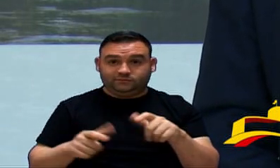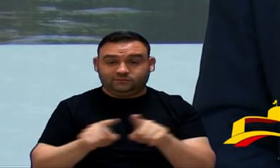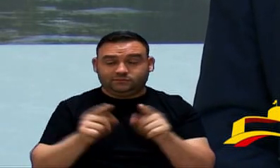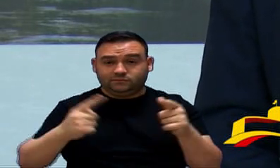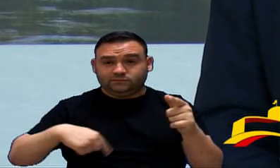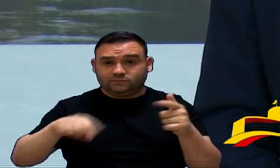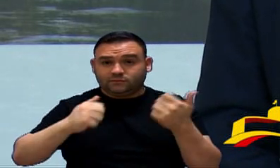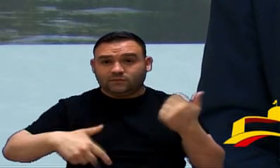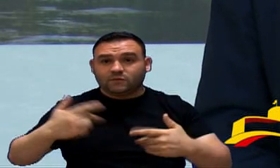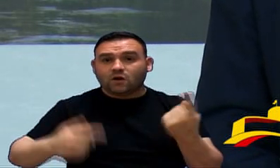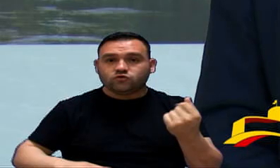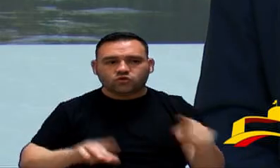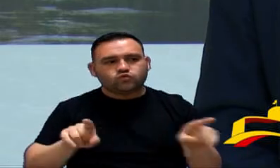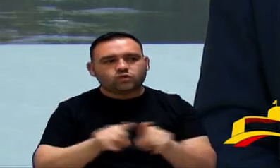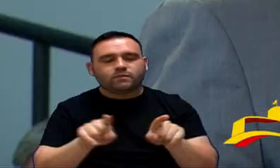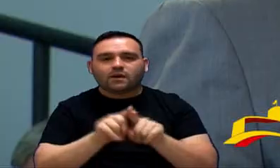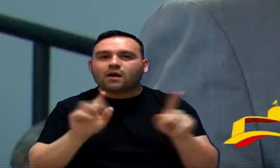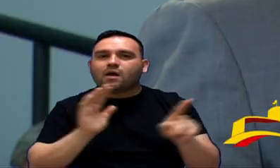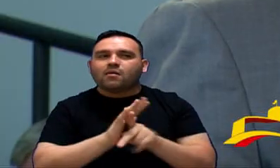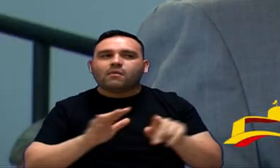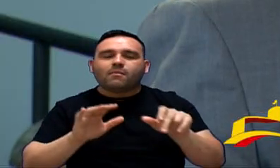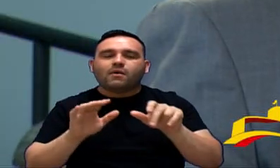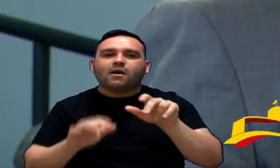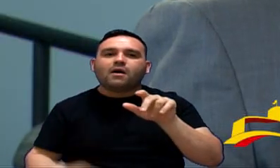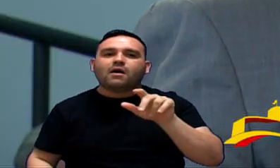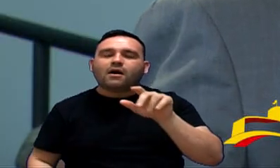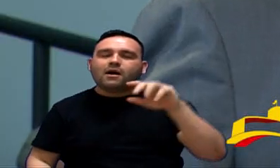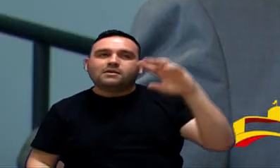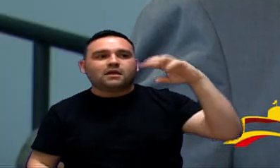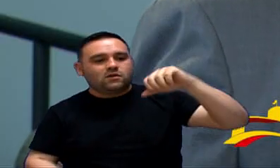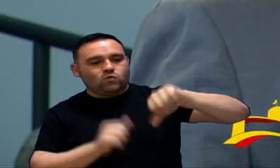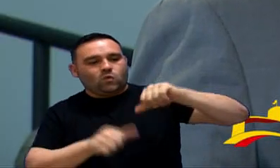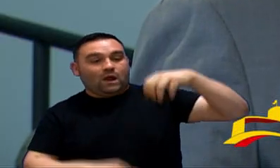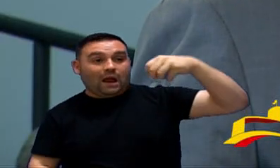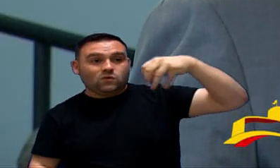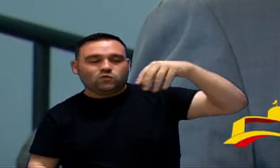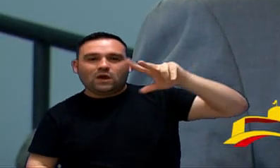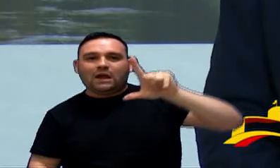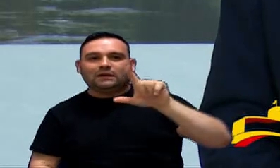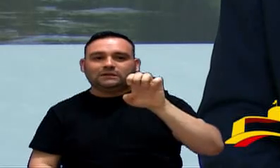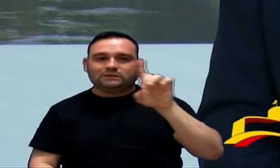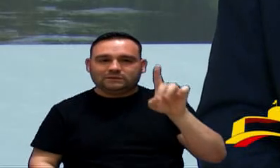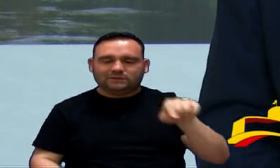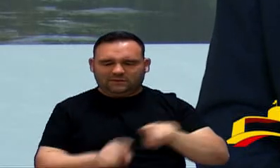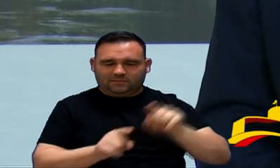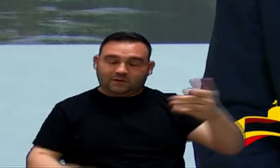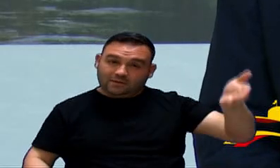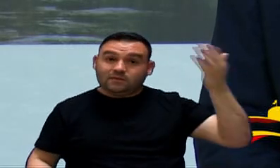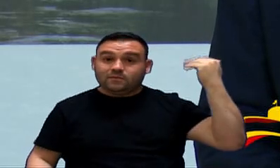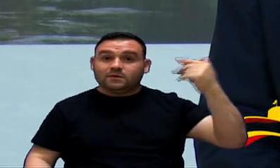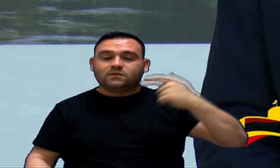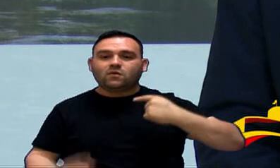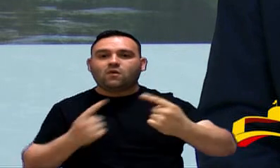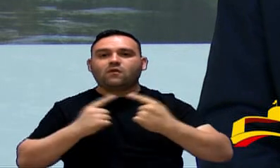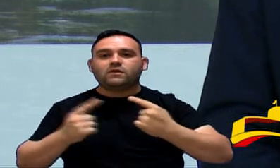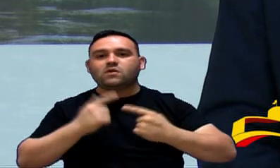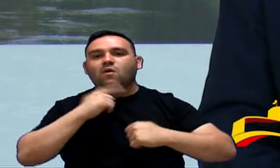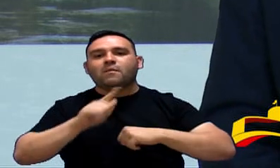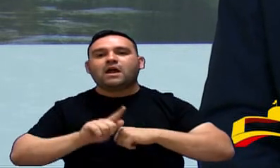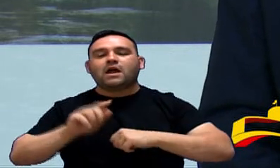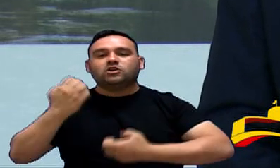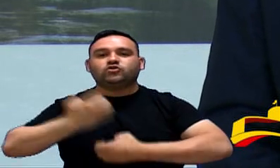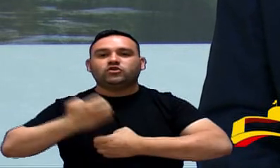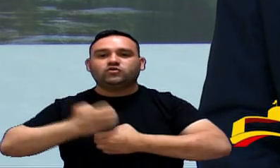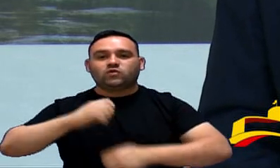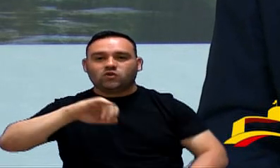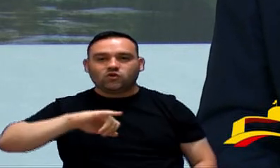que era recurso também para requalifica e troca de iluminação pública por LED, na época eu falei com o engenheiro Jamilton, que é